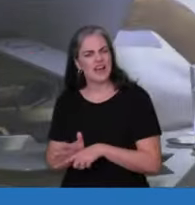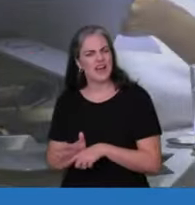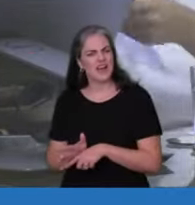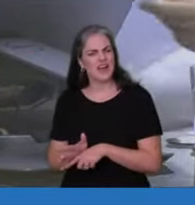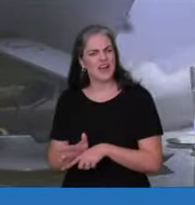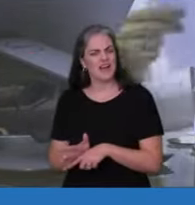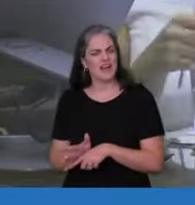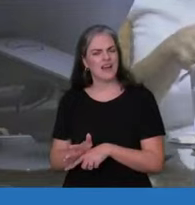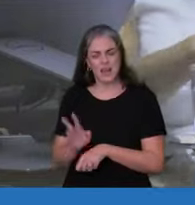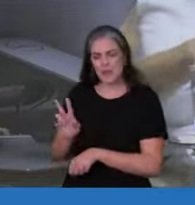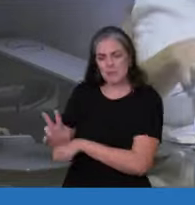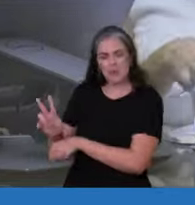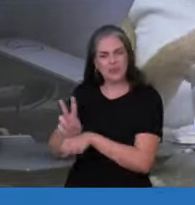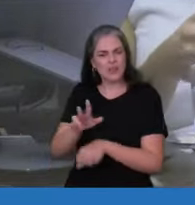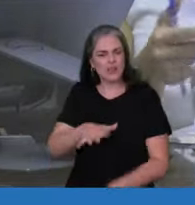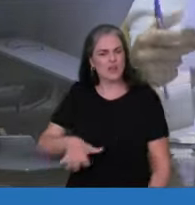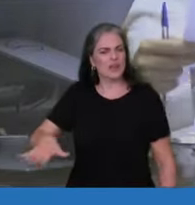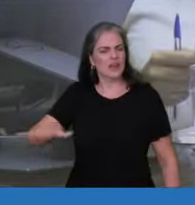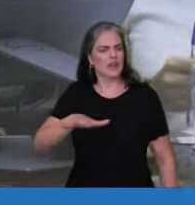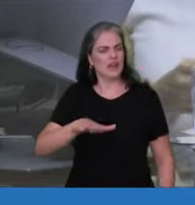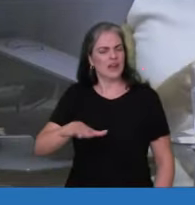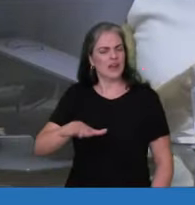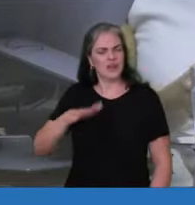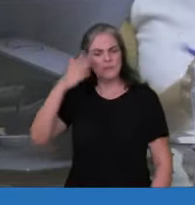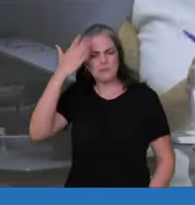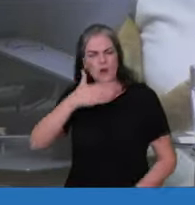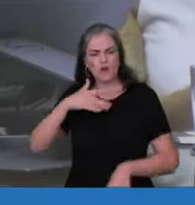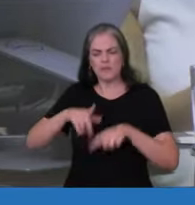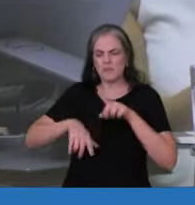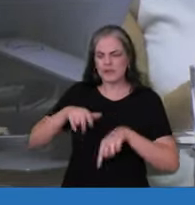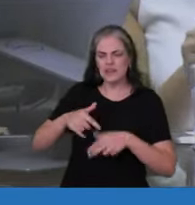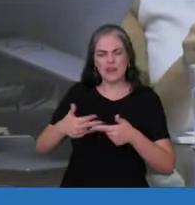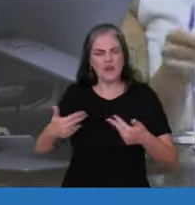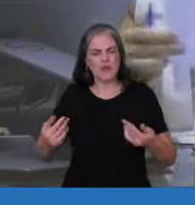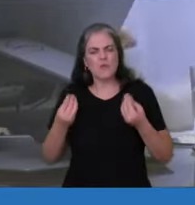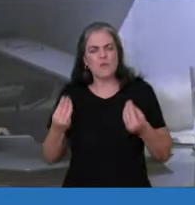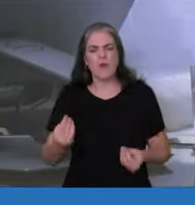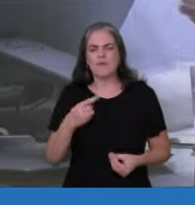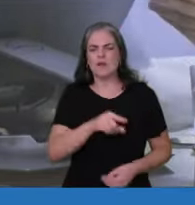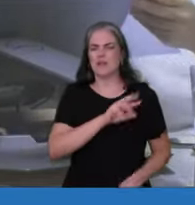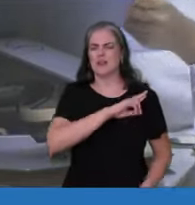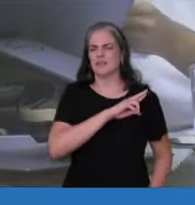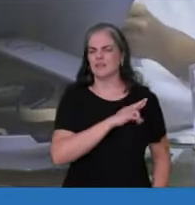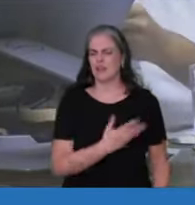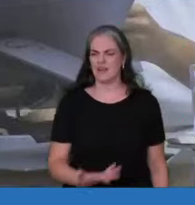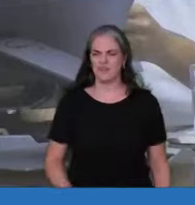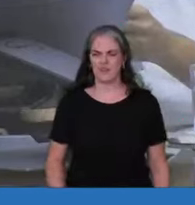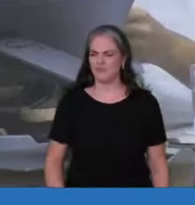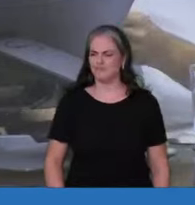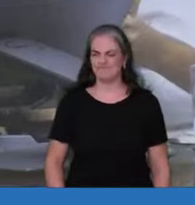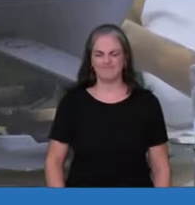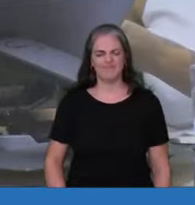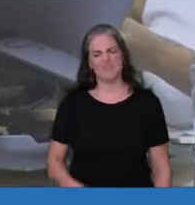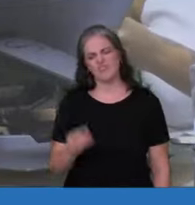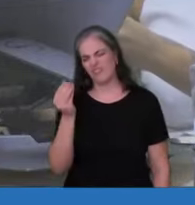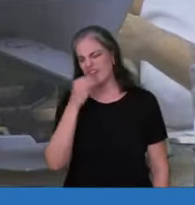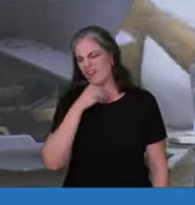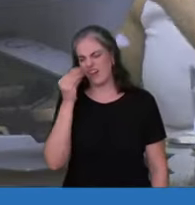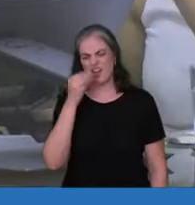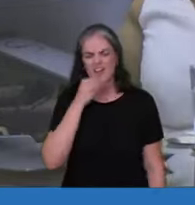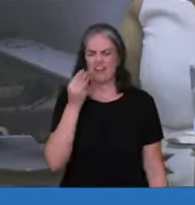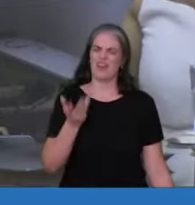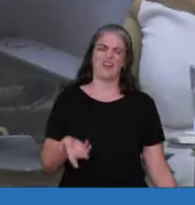do conjunto comprobatório da perícia a ser feita. É frágil. A obstrução